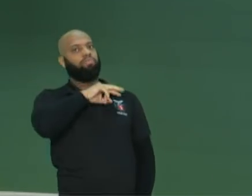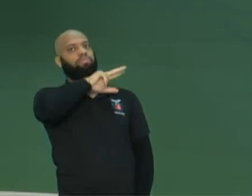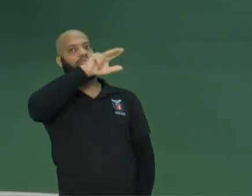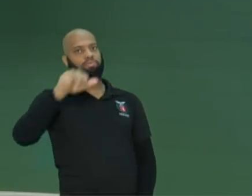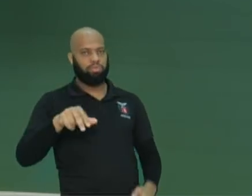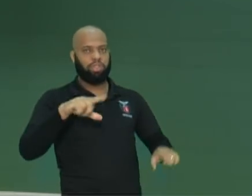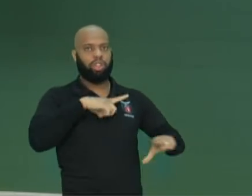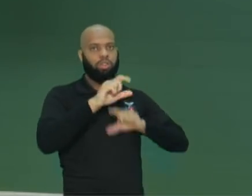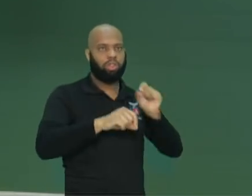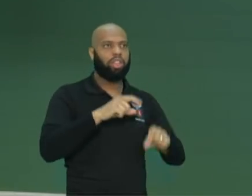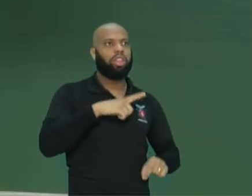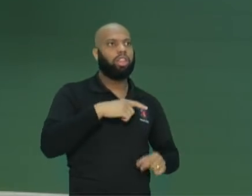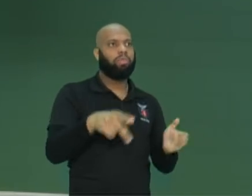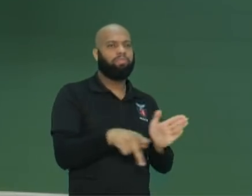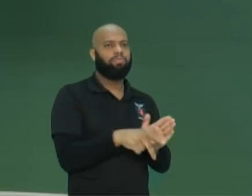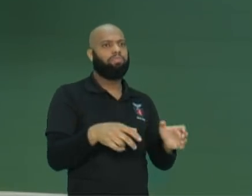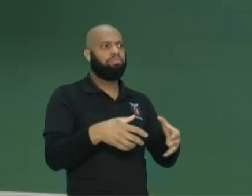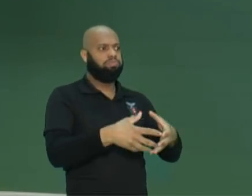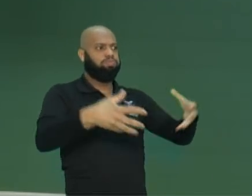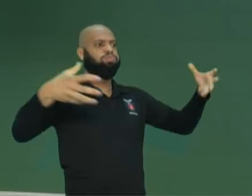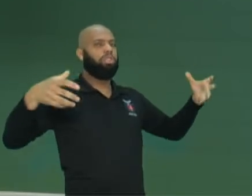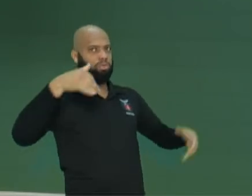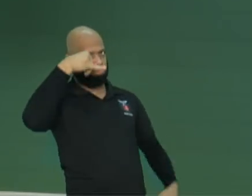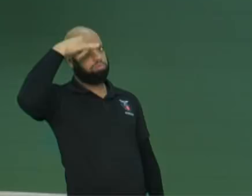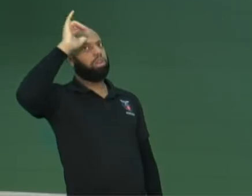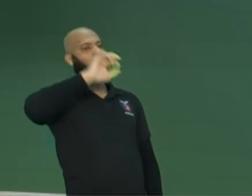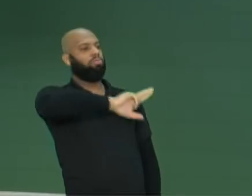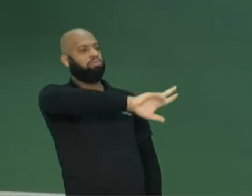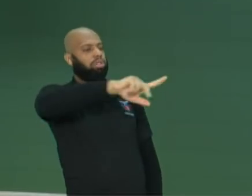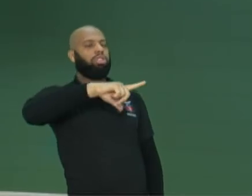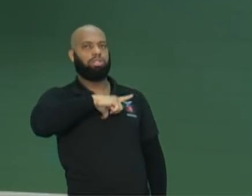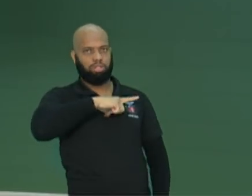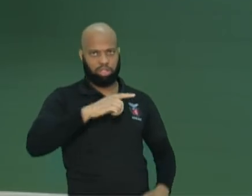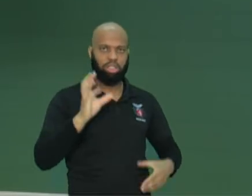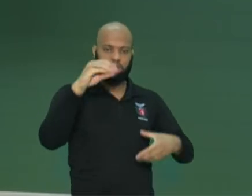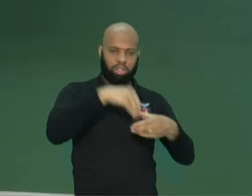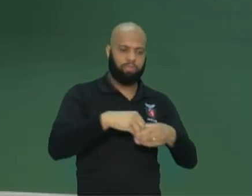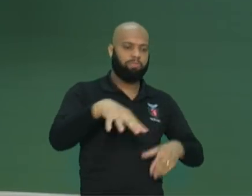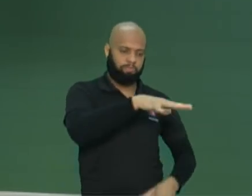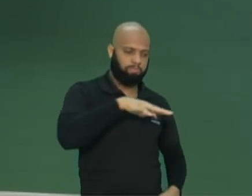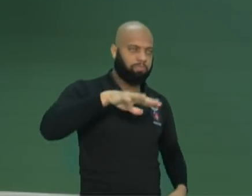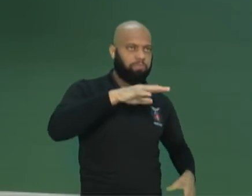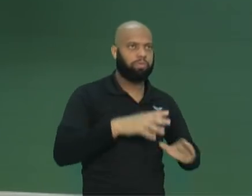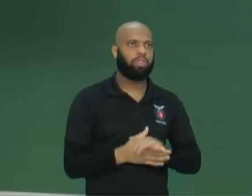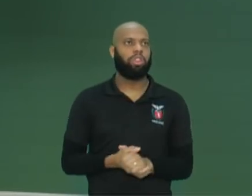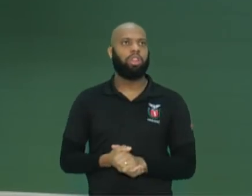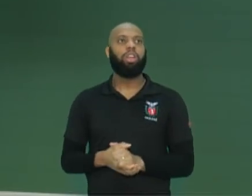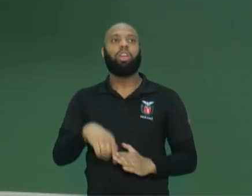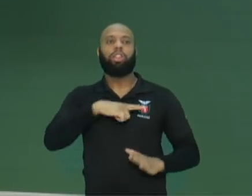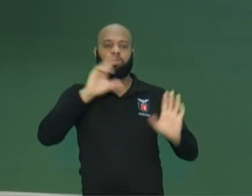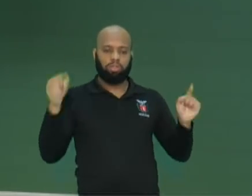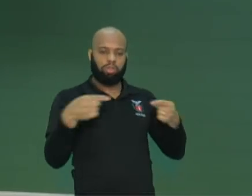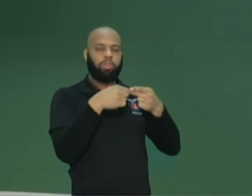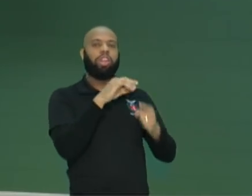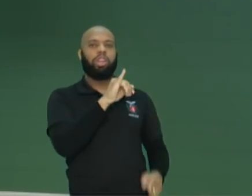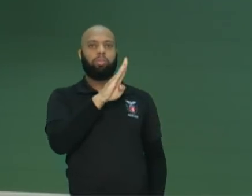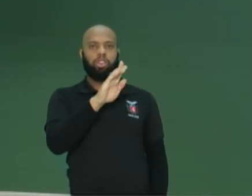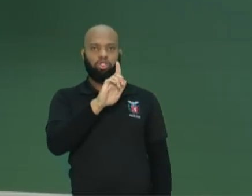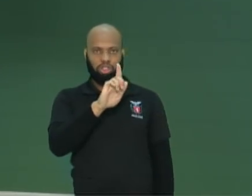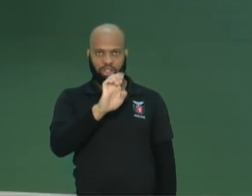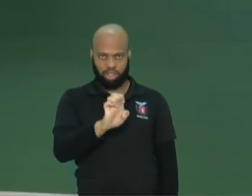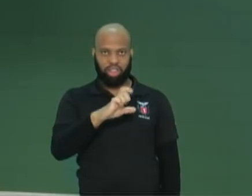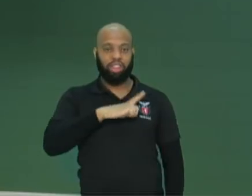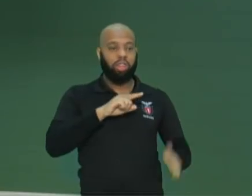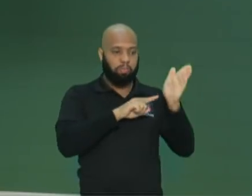animais. Tem ali rebanhos gigantescos, né? Criados na região. De acordo com o IBGE,